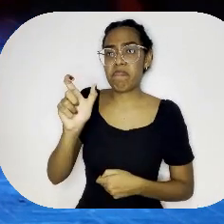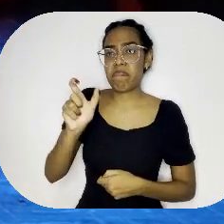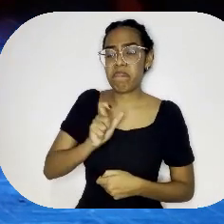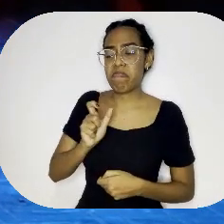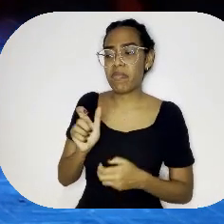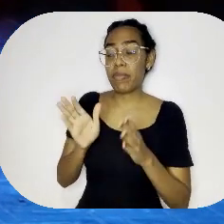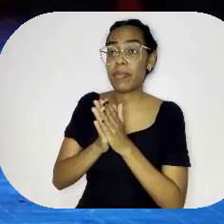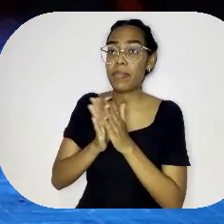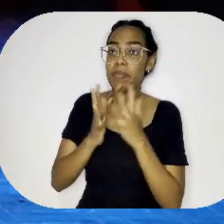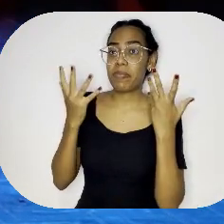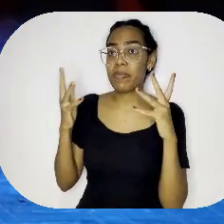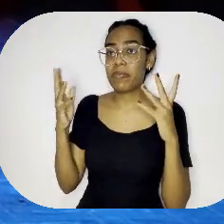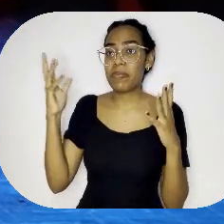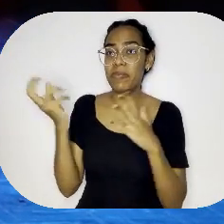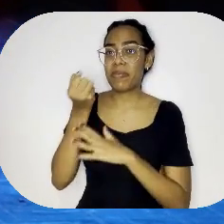Negócio, ambição,